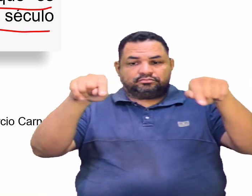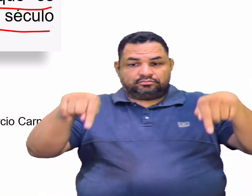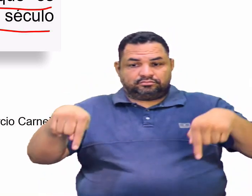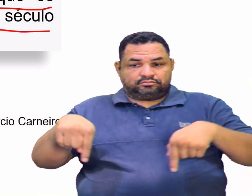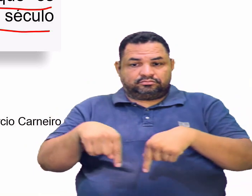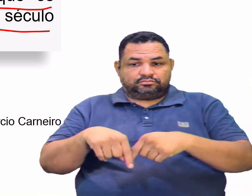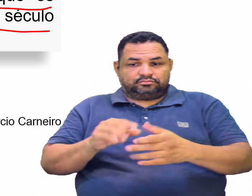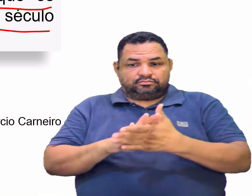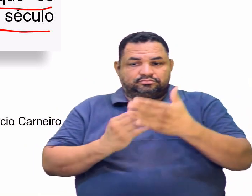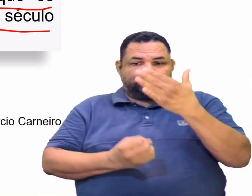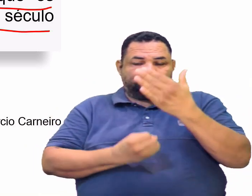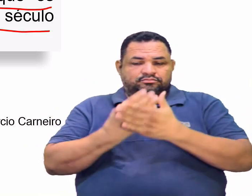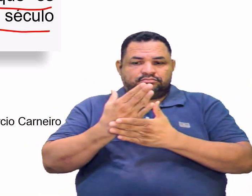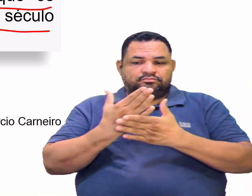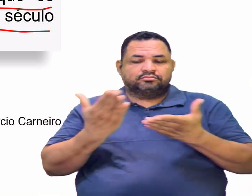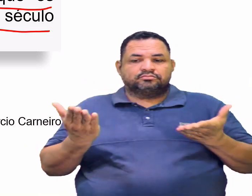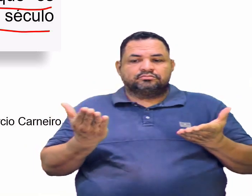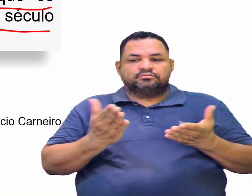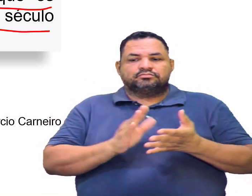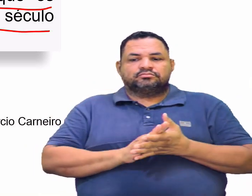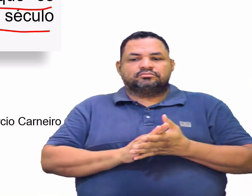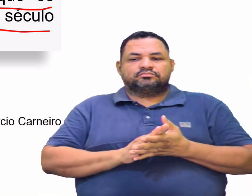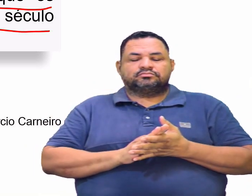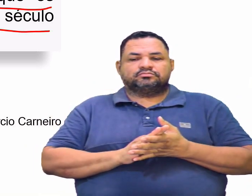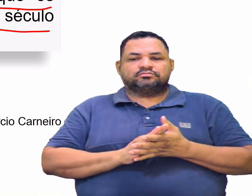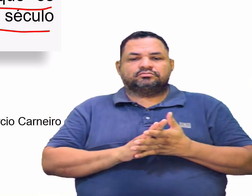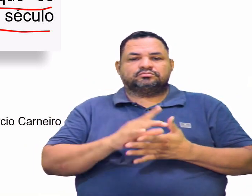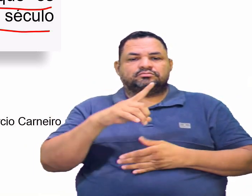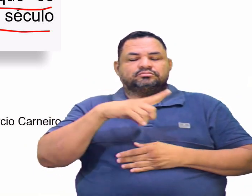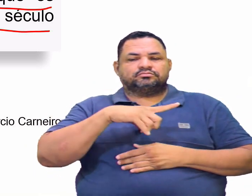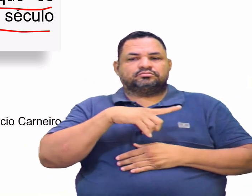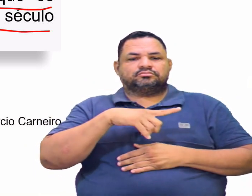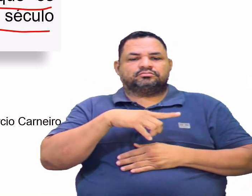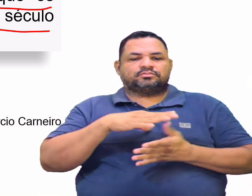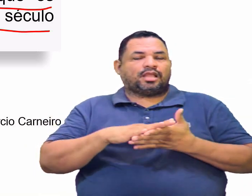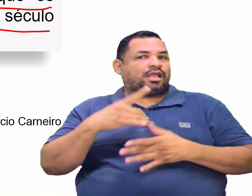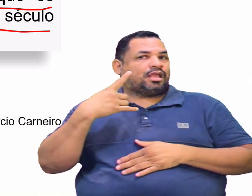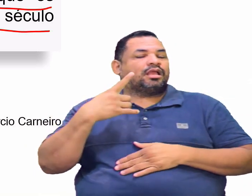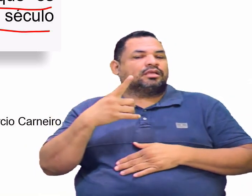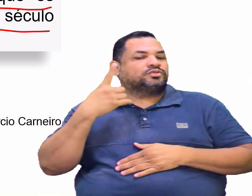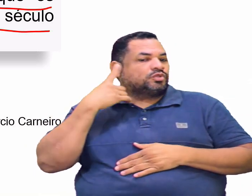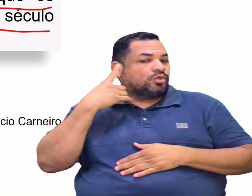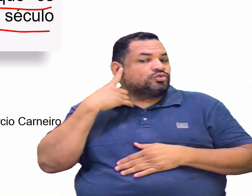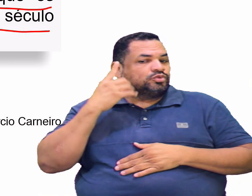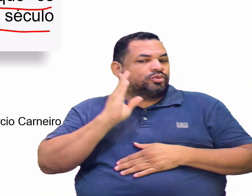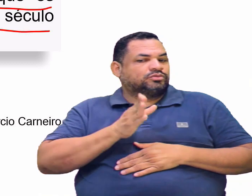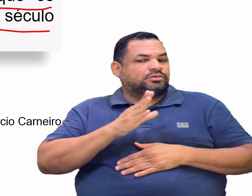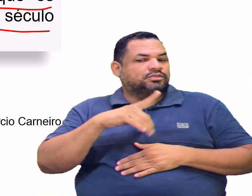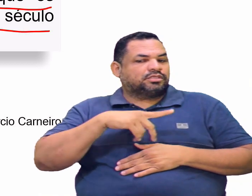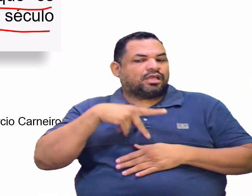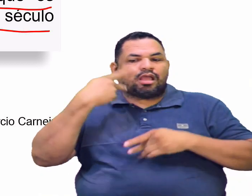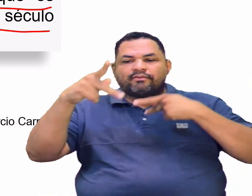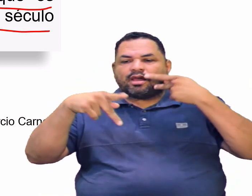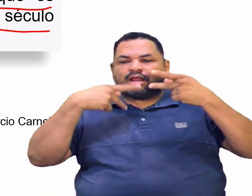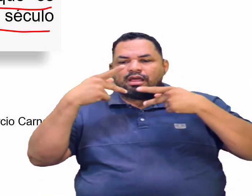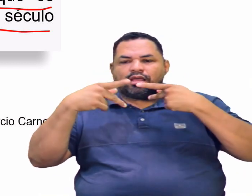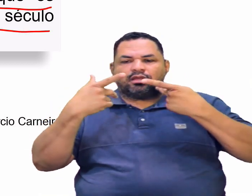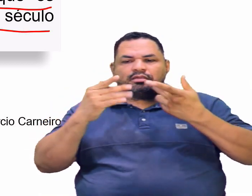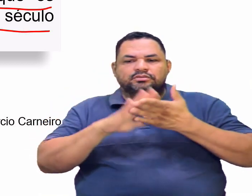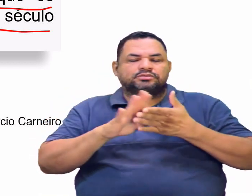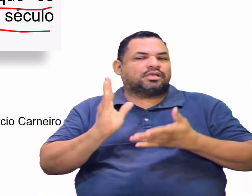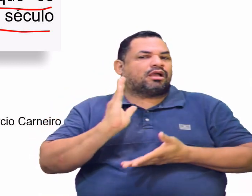salas, elas são criadas, aí já concentra mais o som, né? As pessoas já